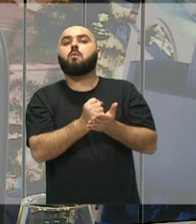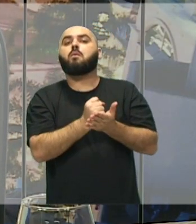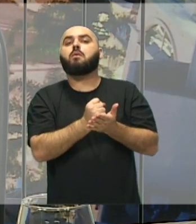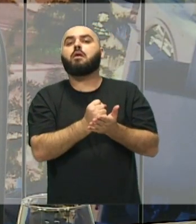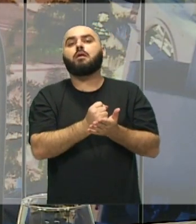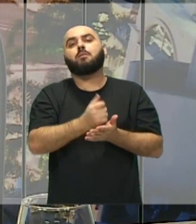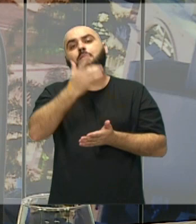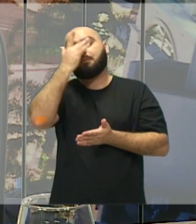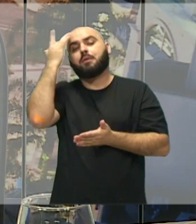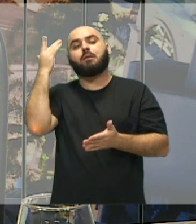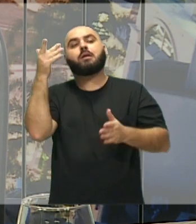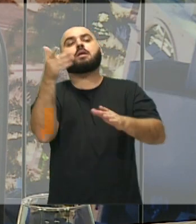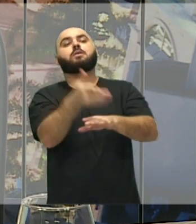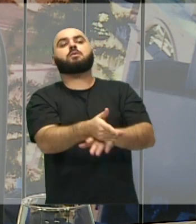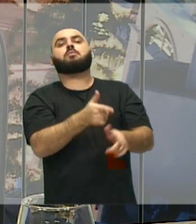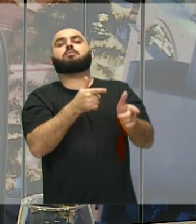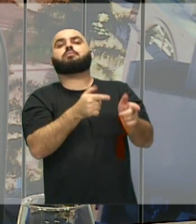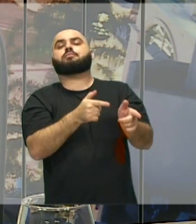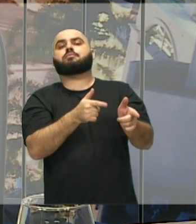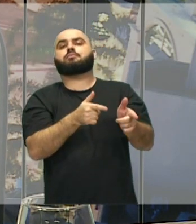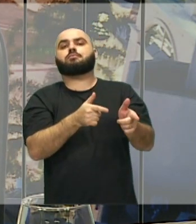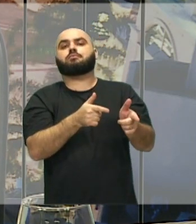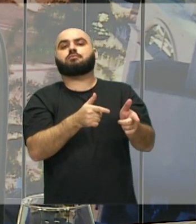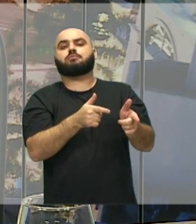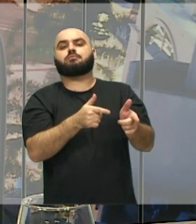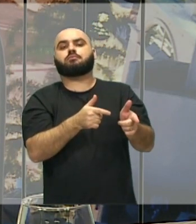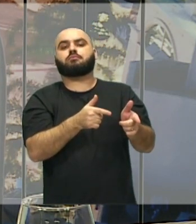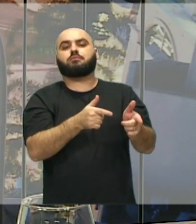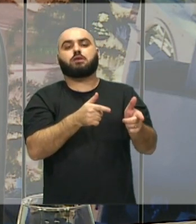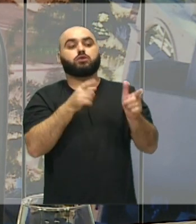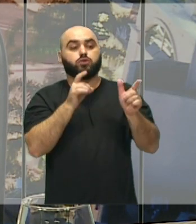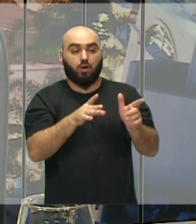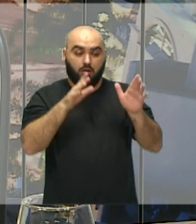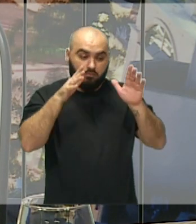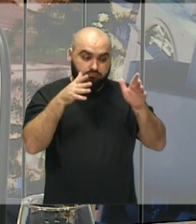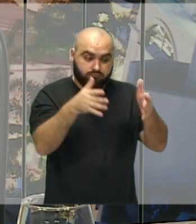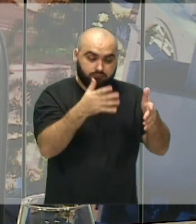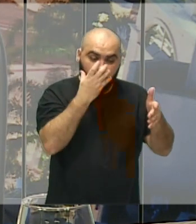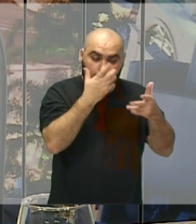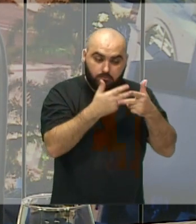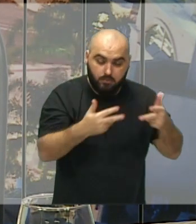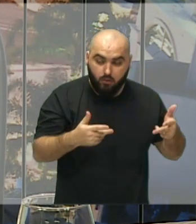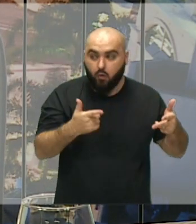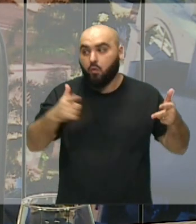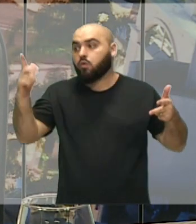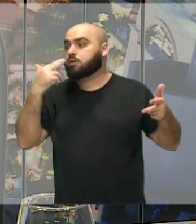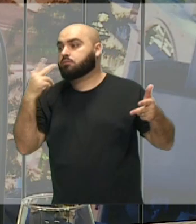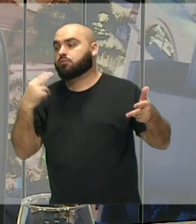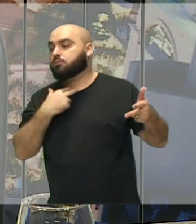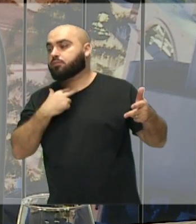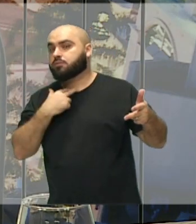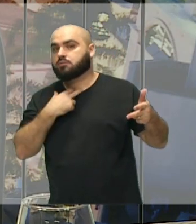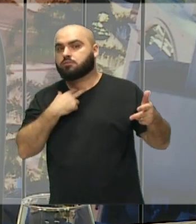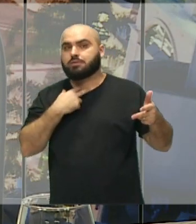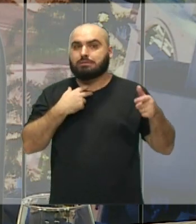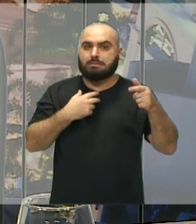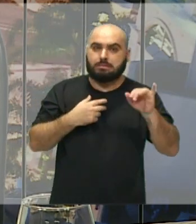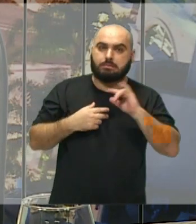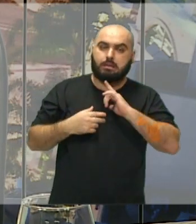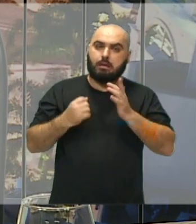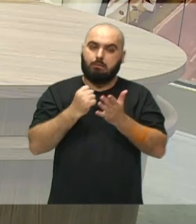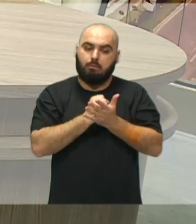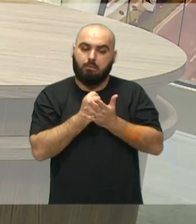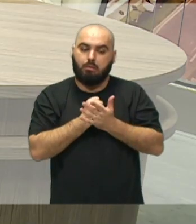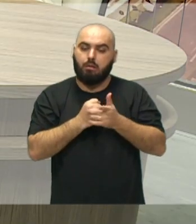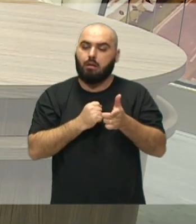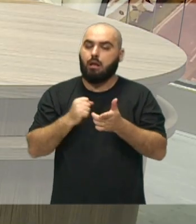alguém que entrou para caçar e que não vai caçar outros animais, né? Então, se existir uma forma de controle, talvez para